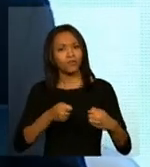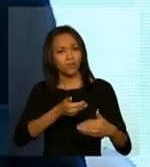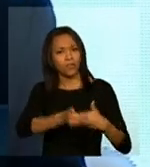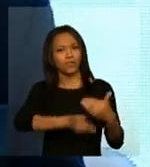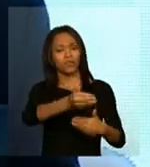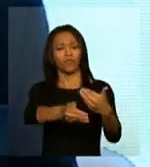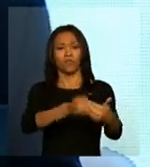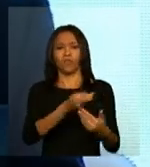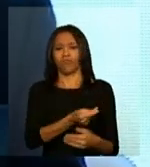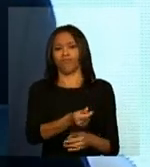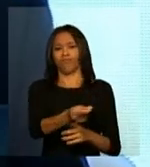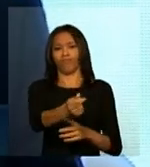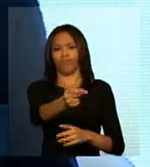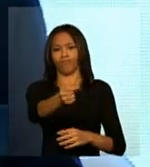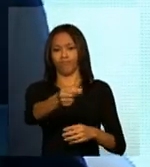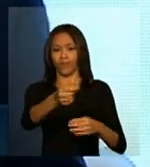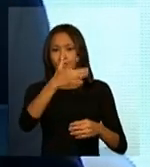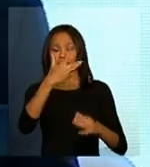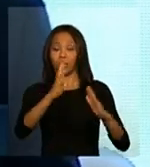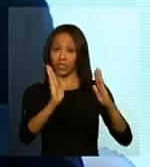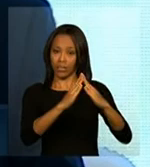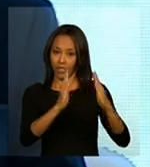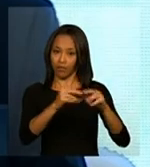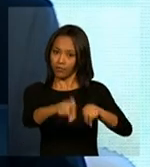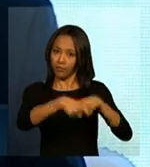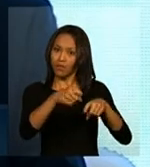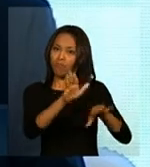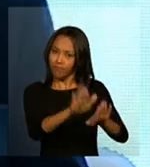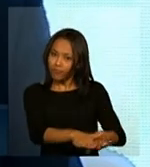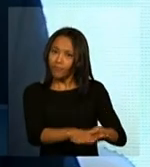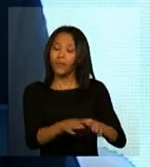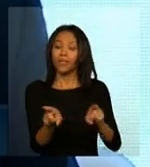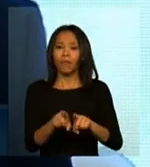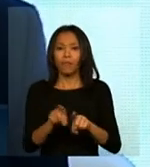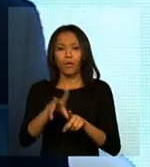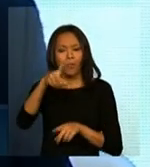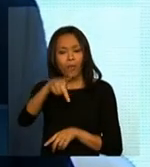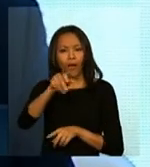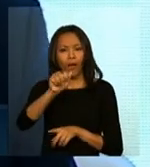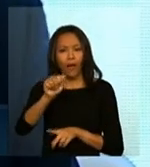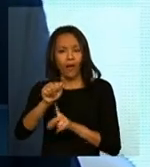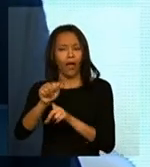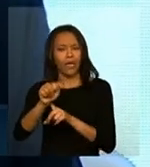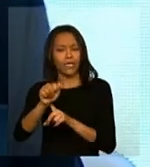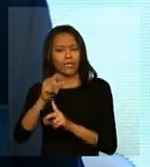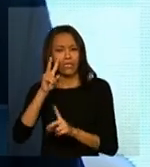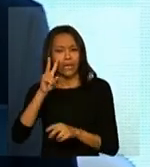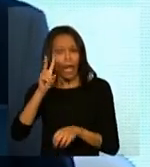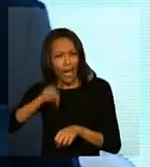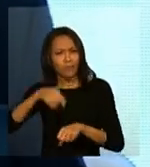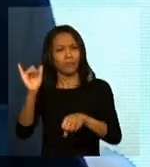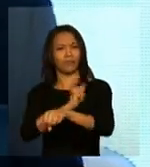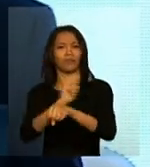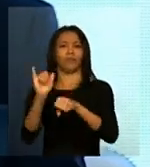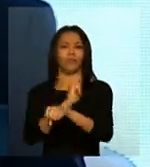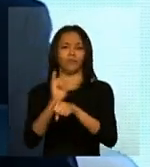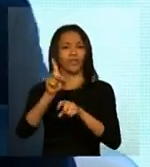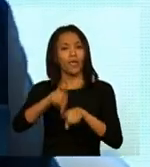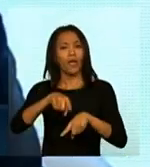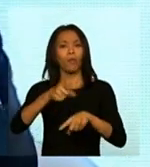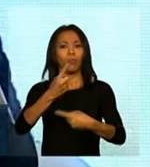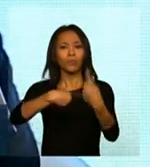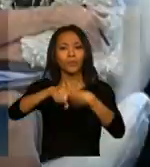sustentável, e o PAA, no que diz respeito a uma visão estratégica da agricultura familiar, tem sido uma política